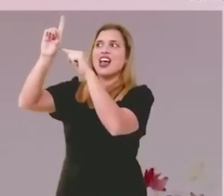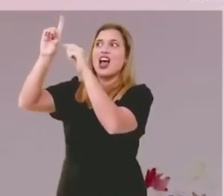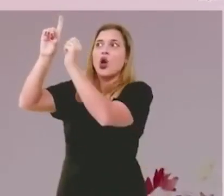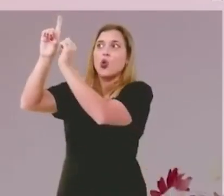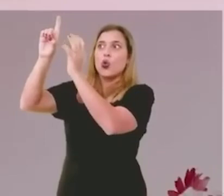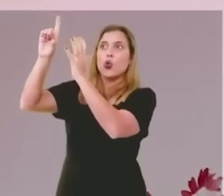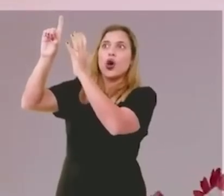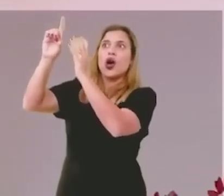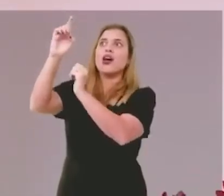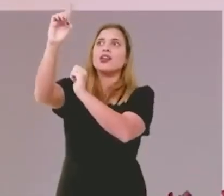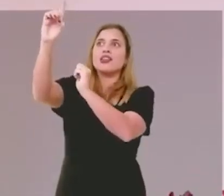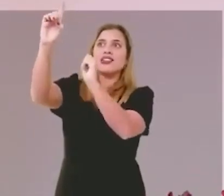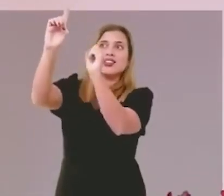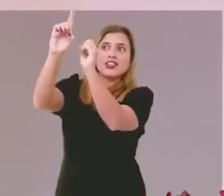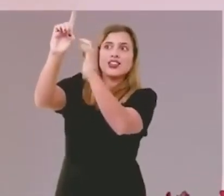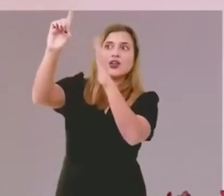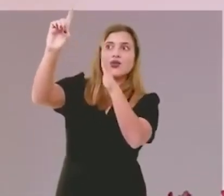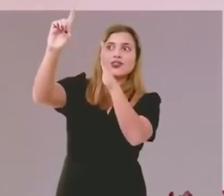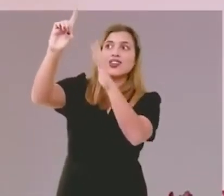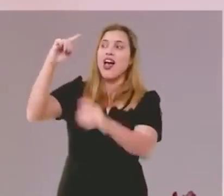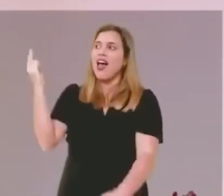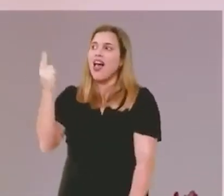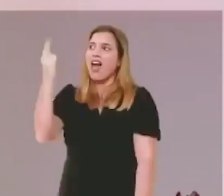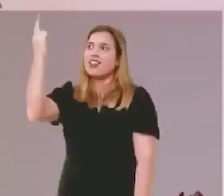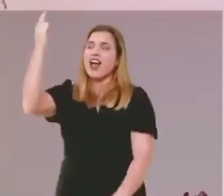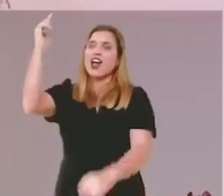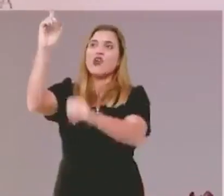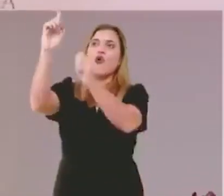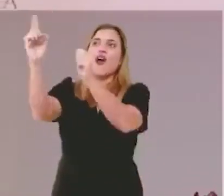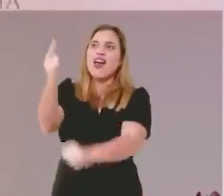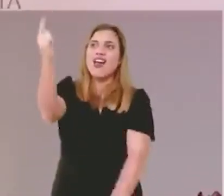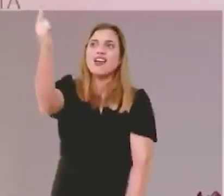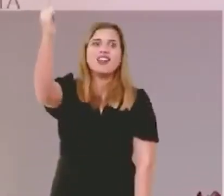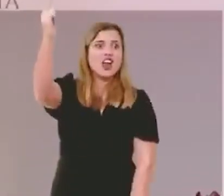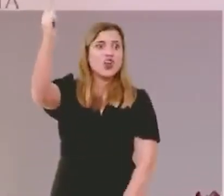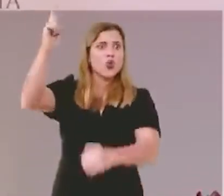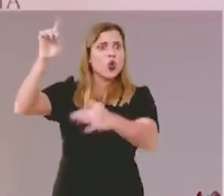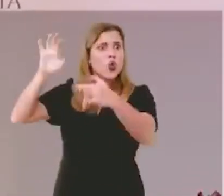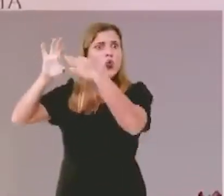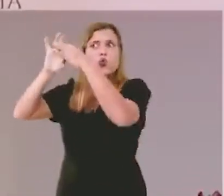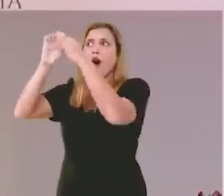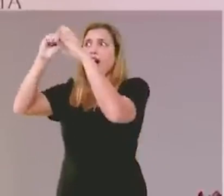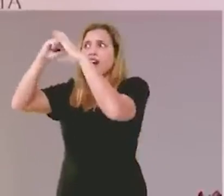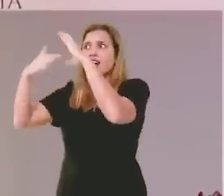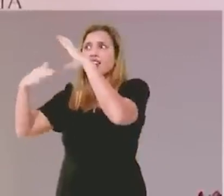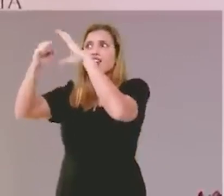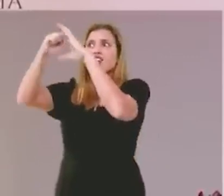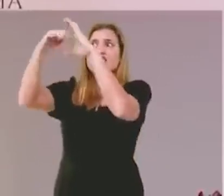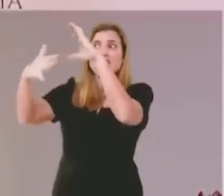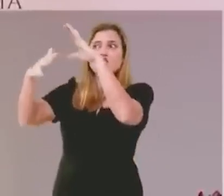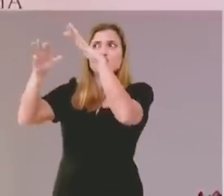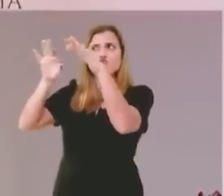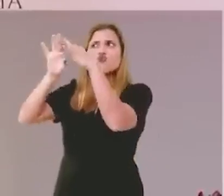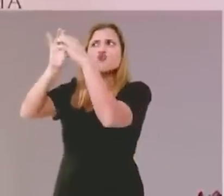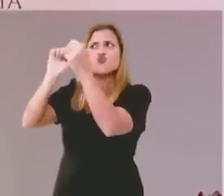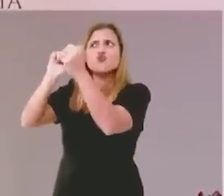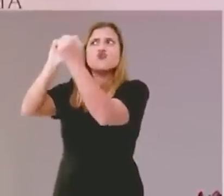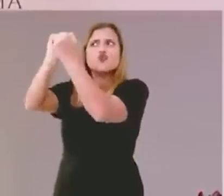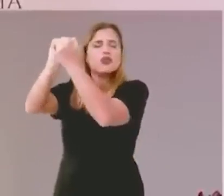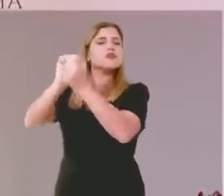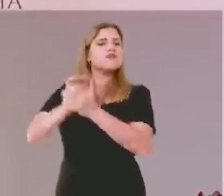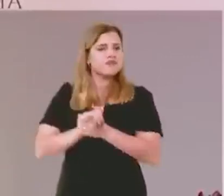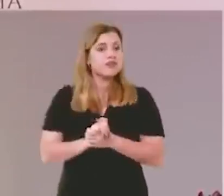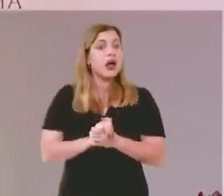luz, co-igual, co-eterno e consubstancial com o Pai. E João emenda e diz: o Verbo era